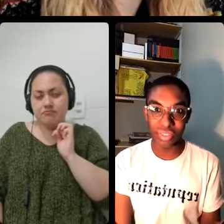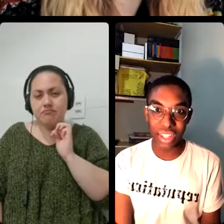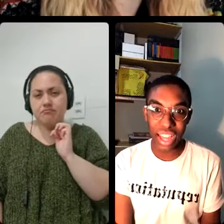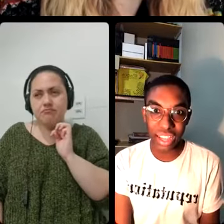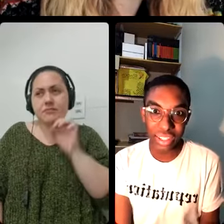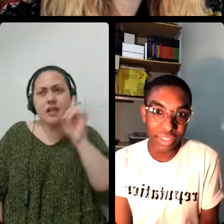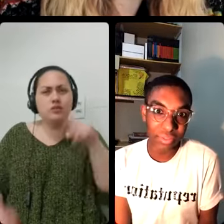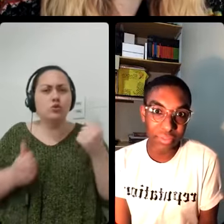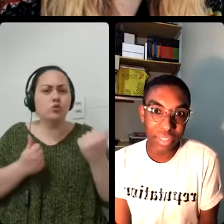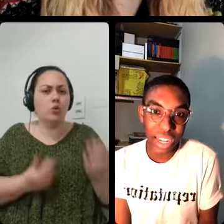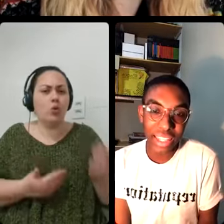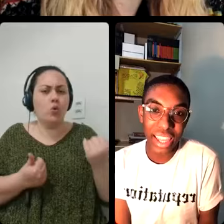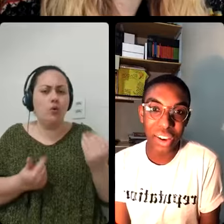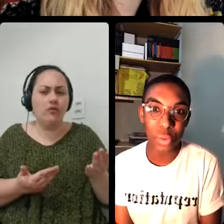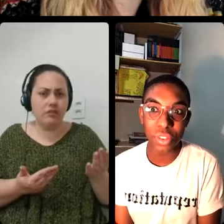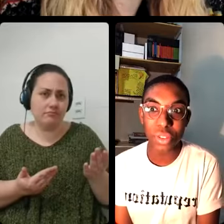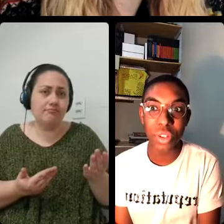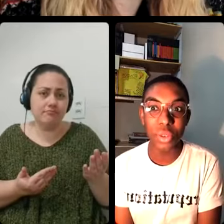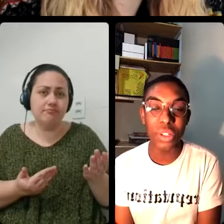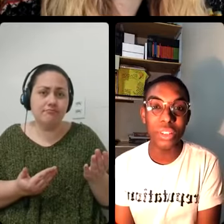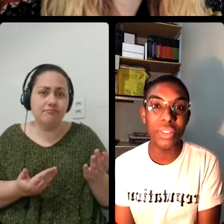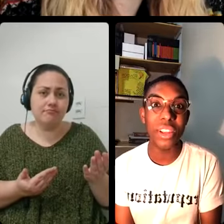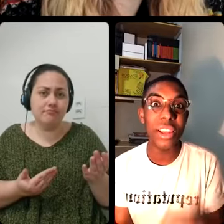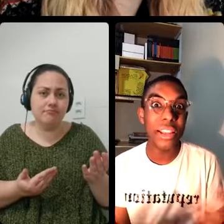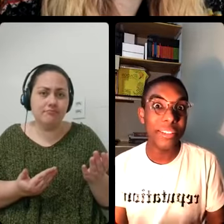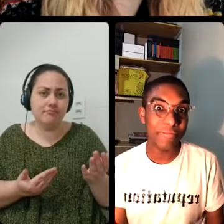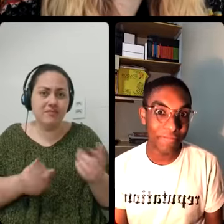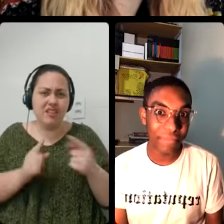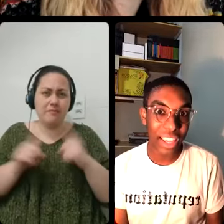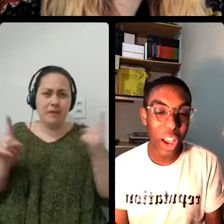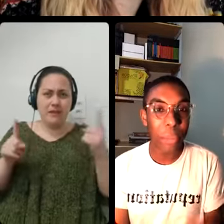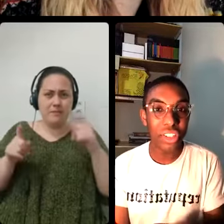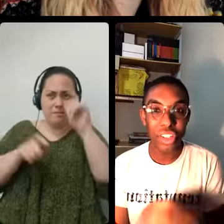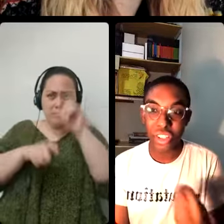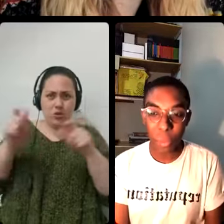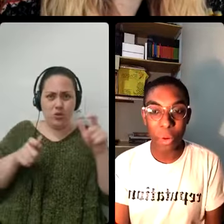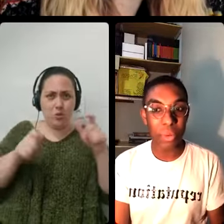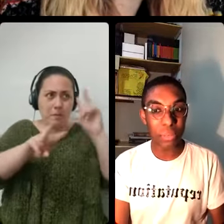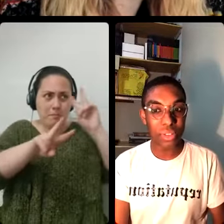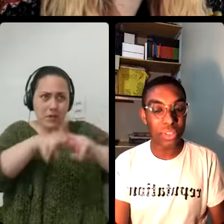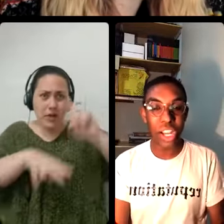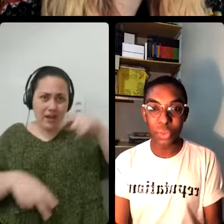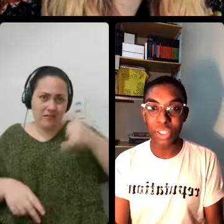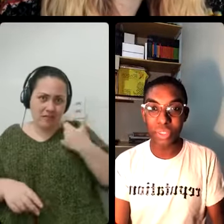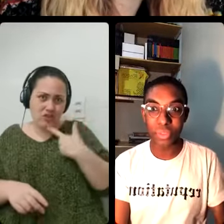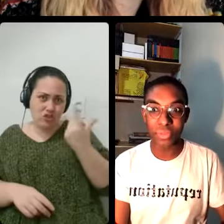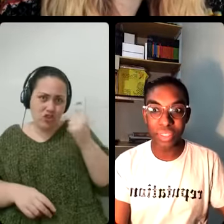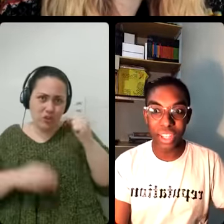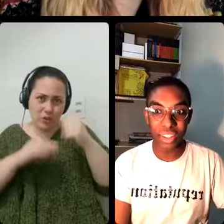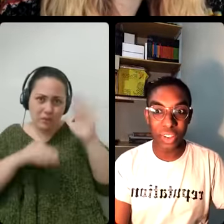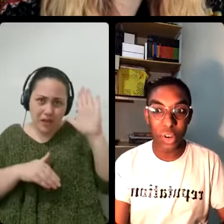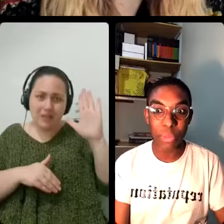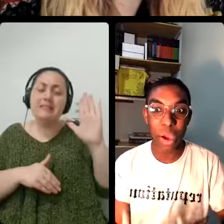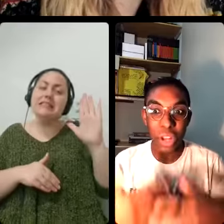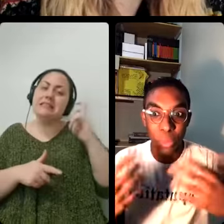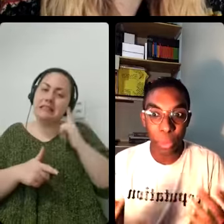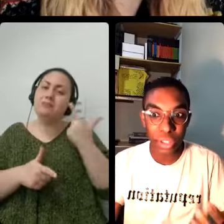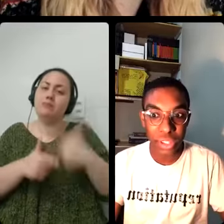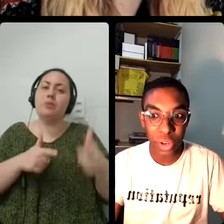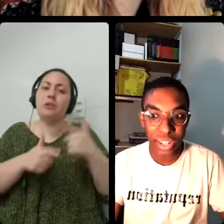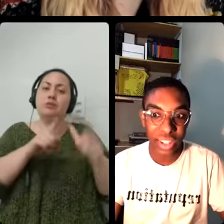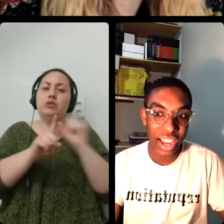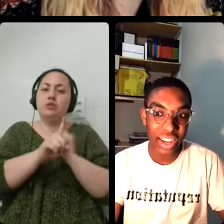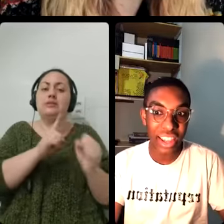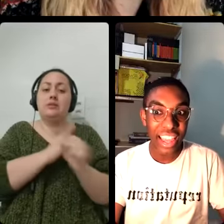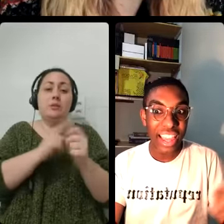juventude na cadeia com 18 anos, realmente a gente tem um problema social nisso, né? Onde a maioria da